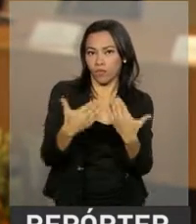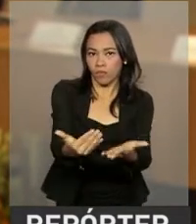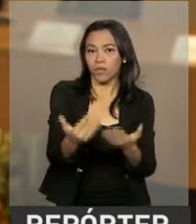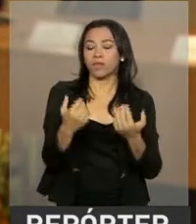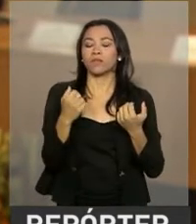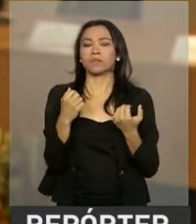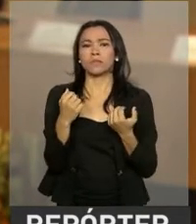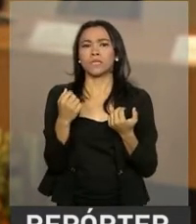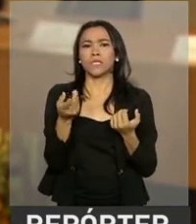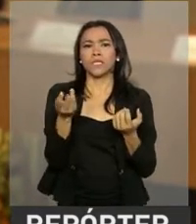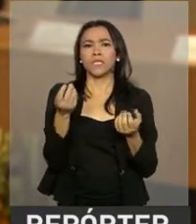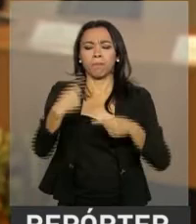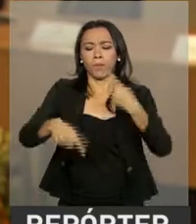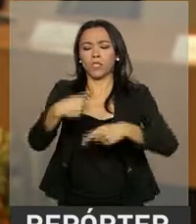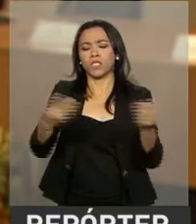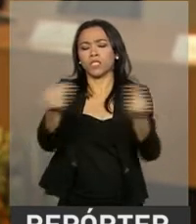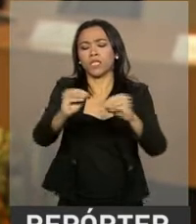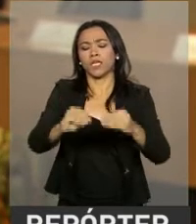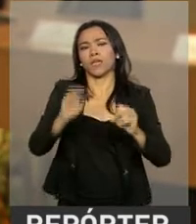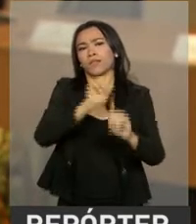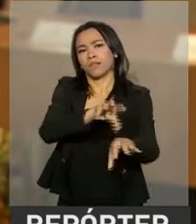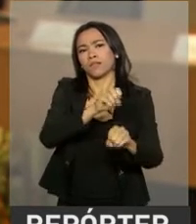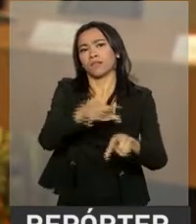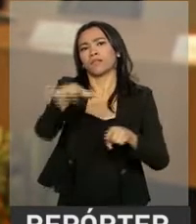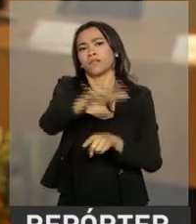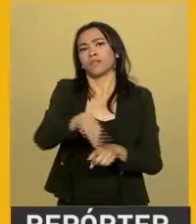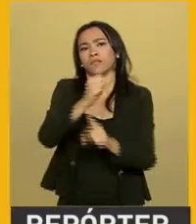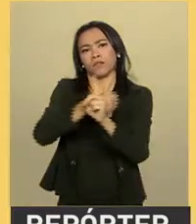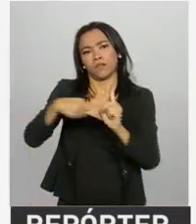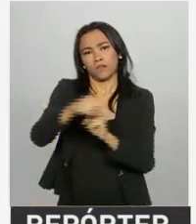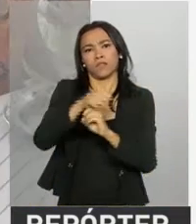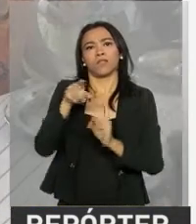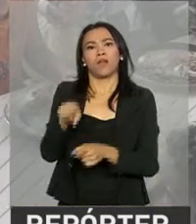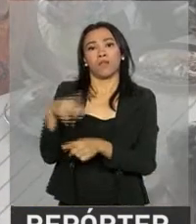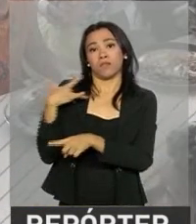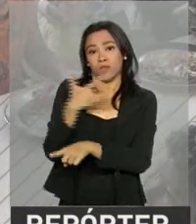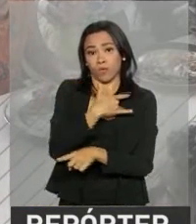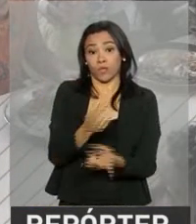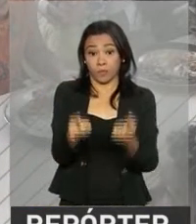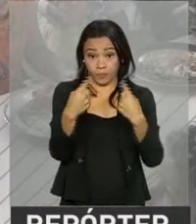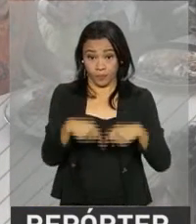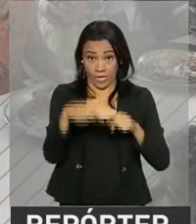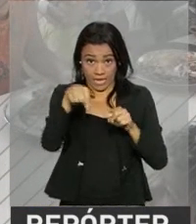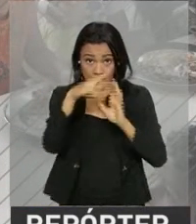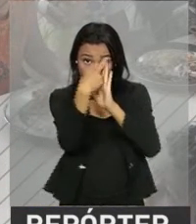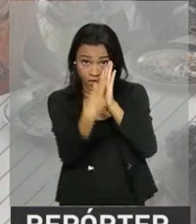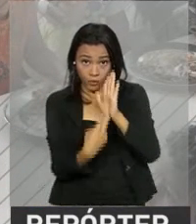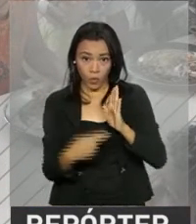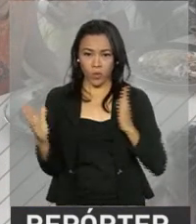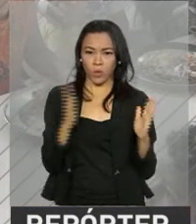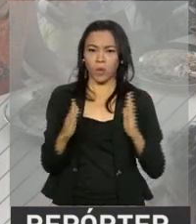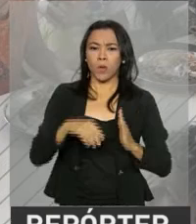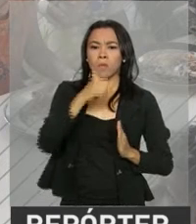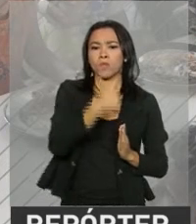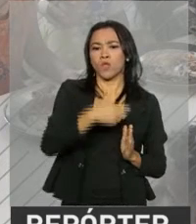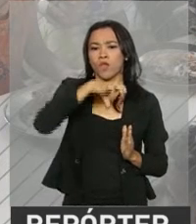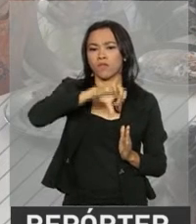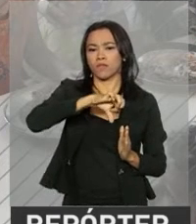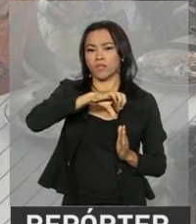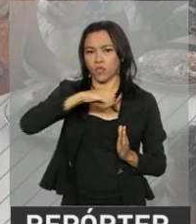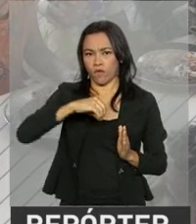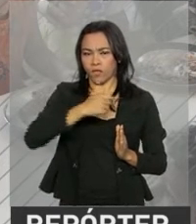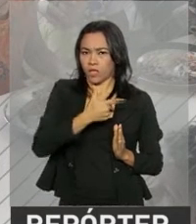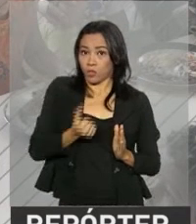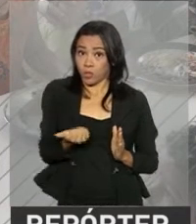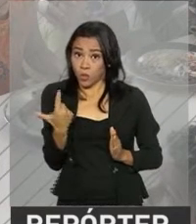que traz todas as políticas de saúde educação Assistência Social de acordo com o relatório entre 1990 e